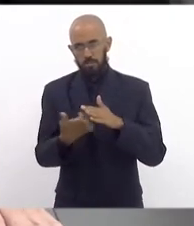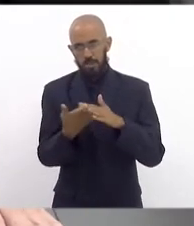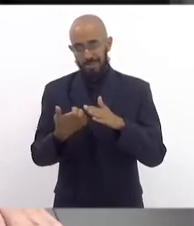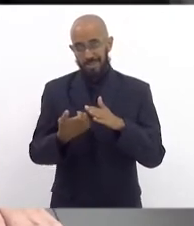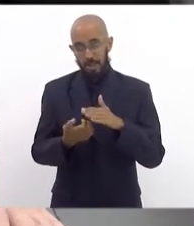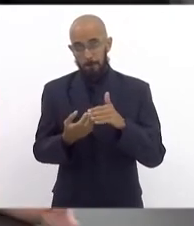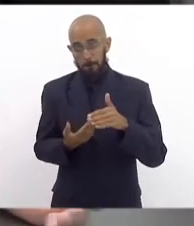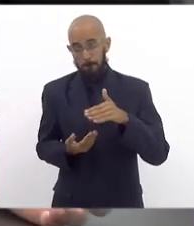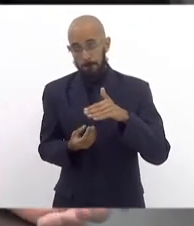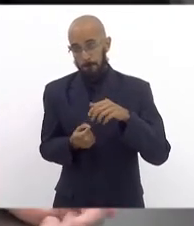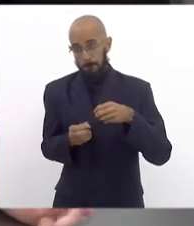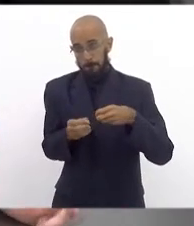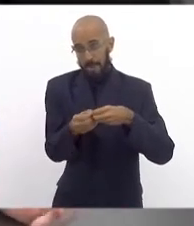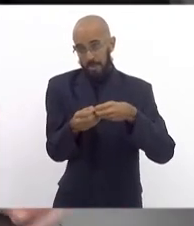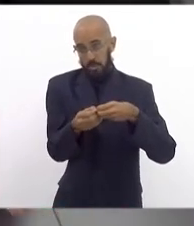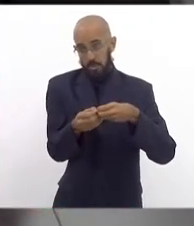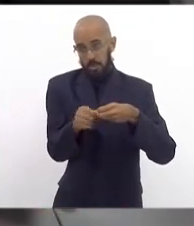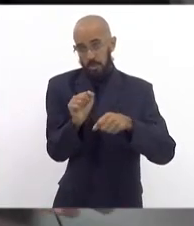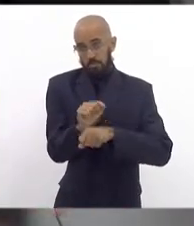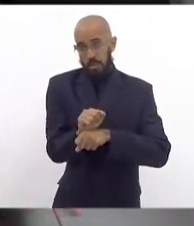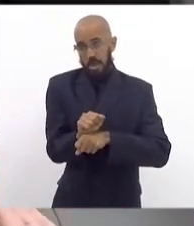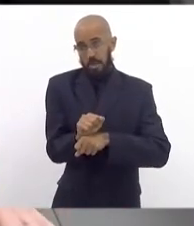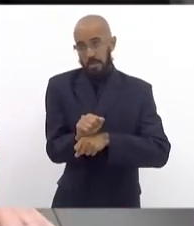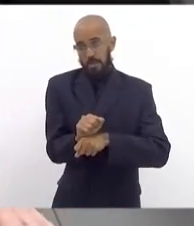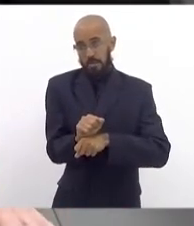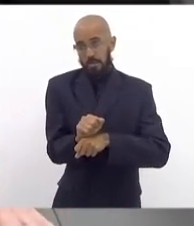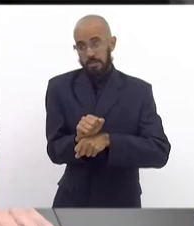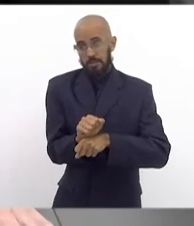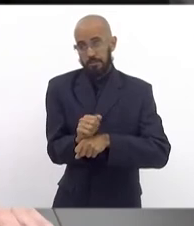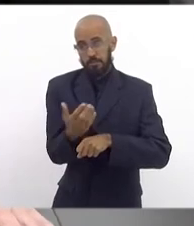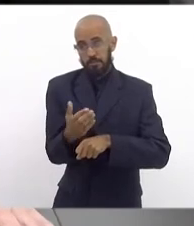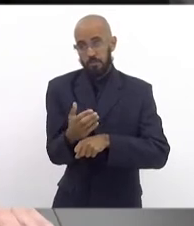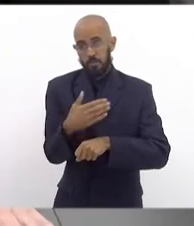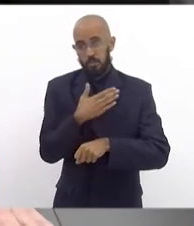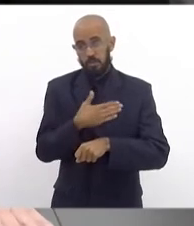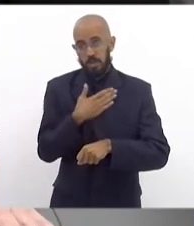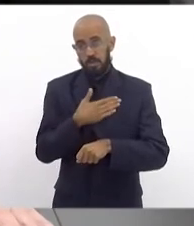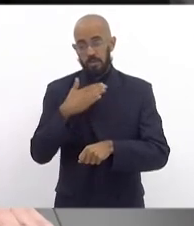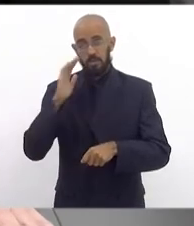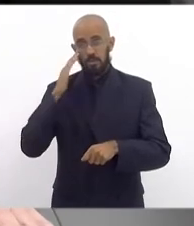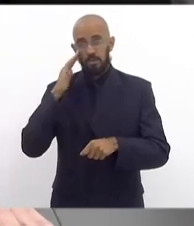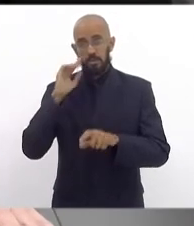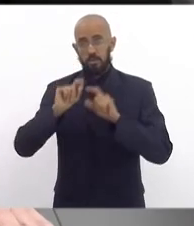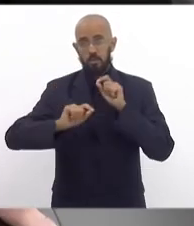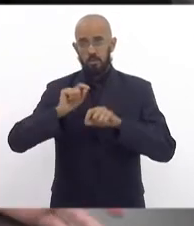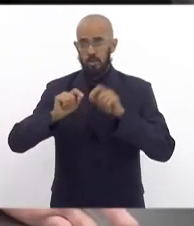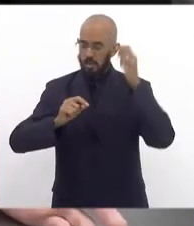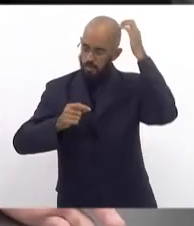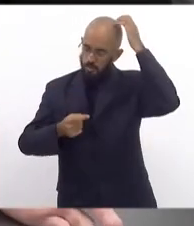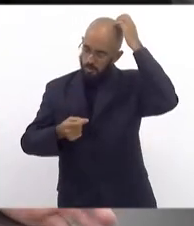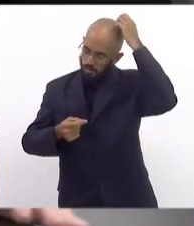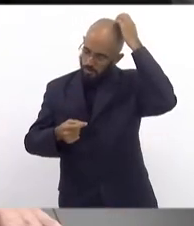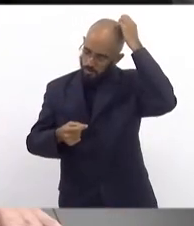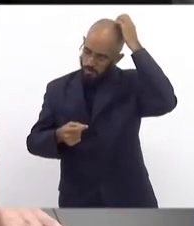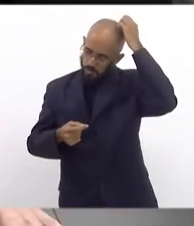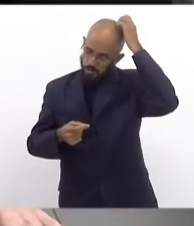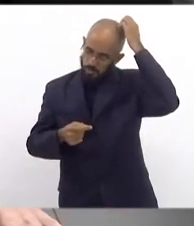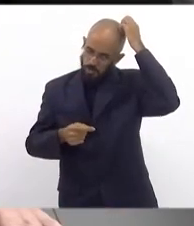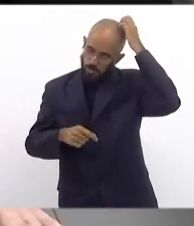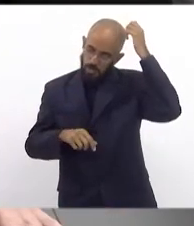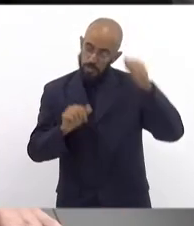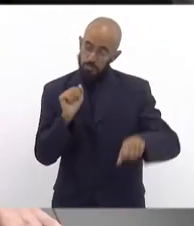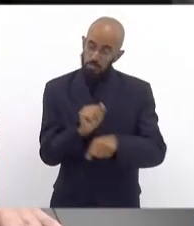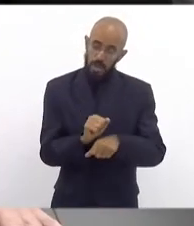excluída do Simples Nacional existe o represamento eu quero entender que os bons contribuintes deixam de vender os produtos